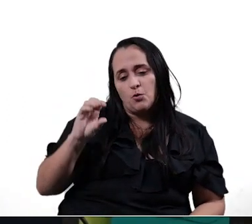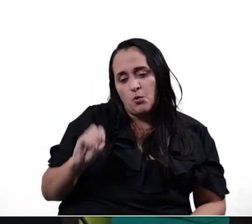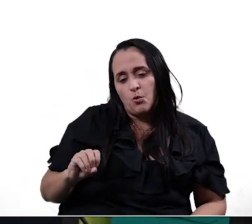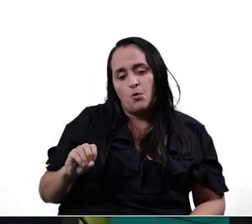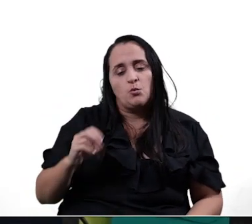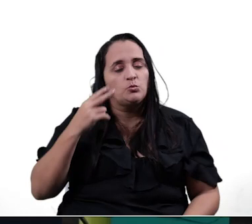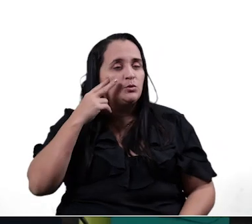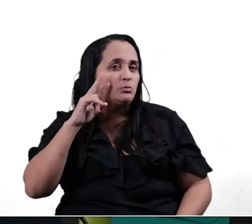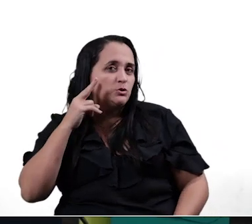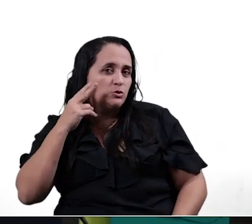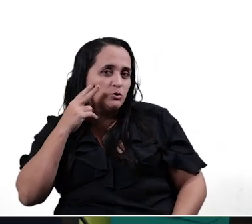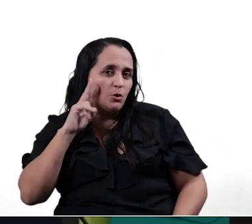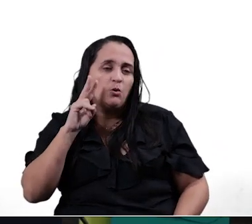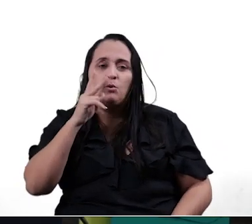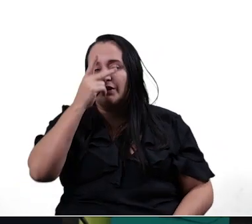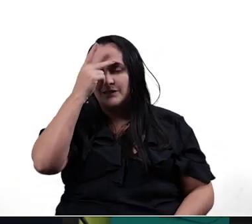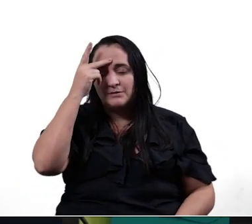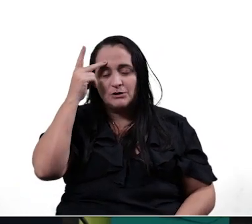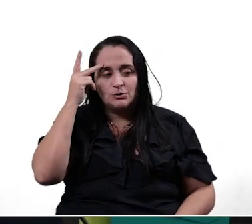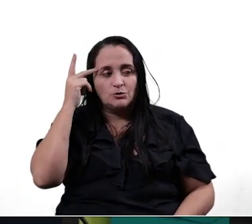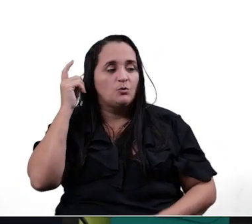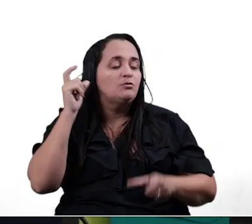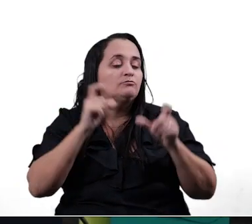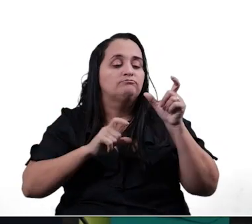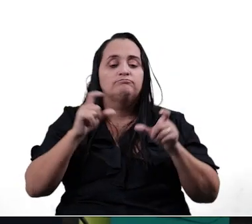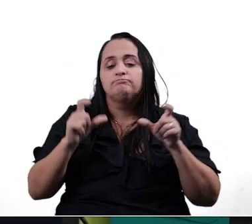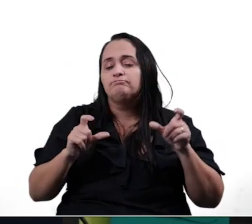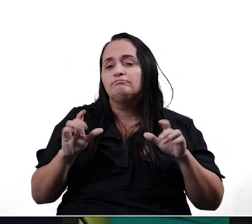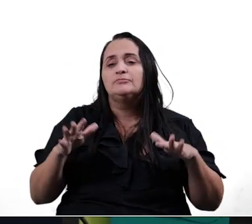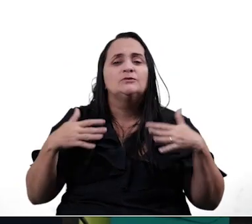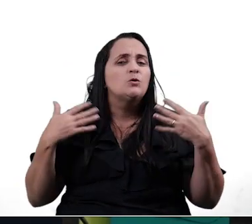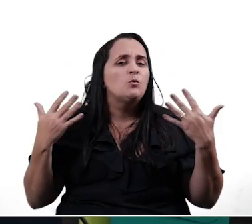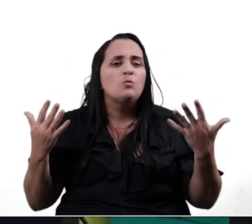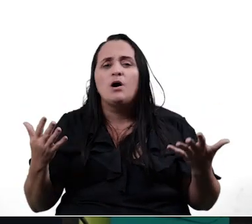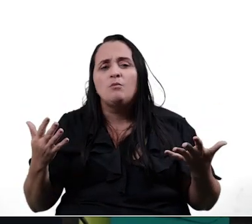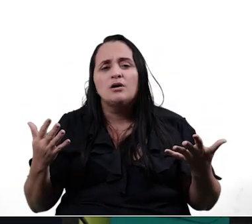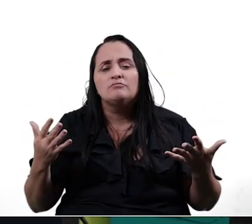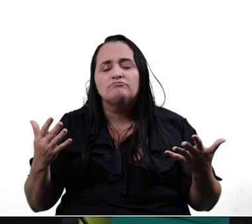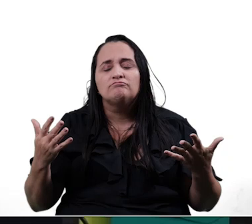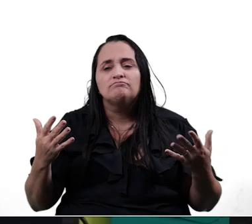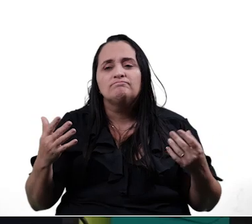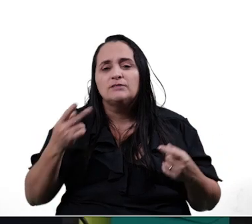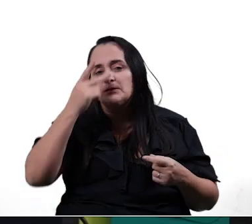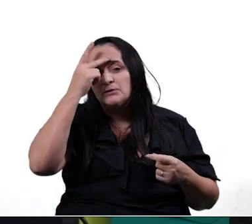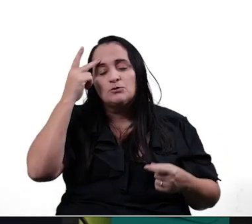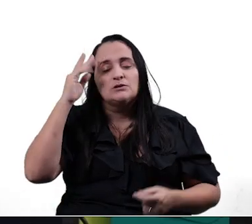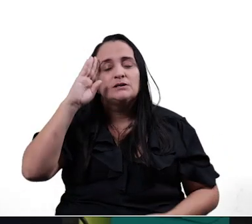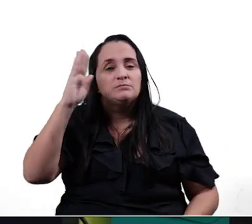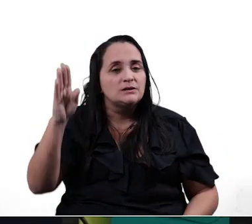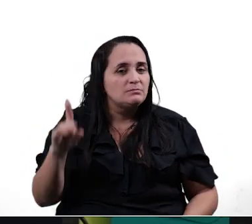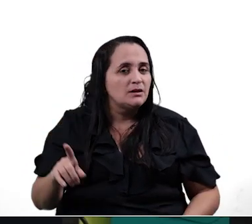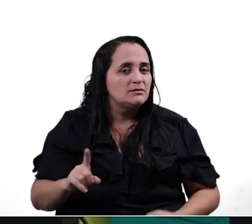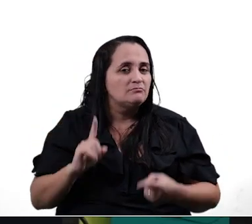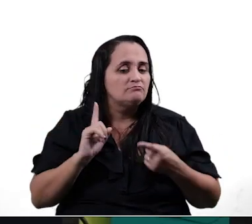tem um enredo, né? Tem os personagens. E qual é o personagem dessa história? Quais são?